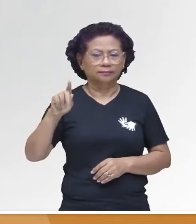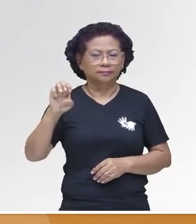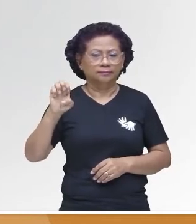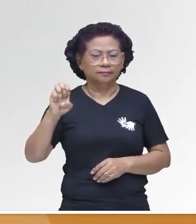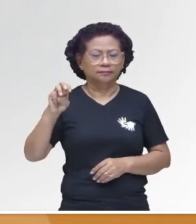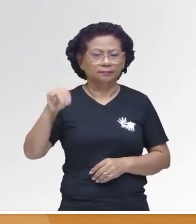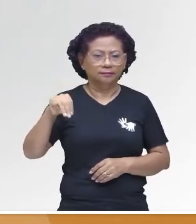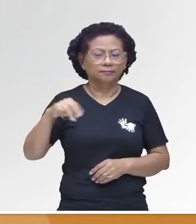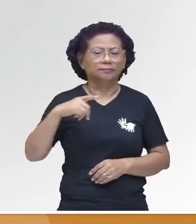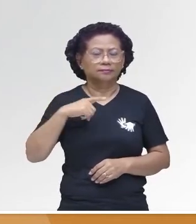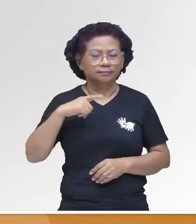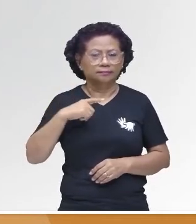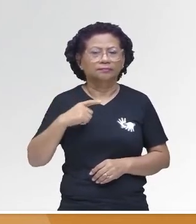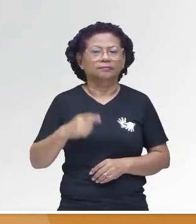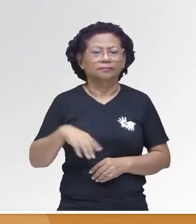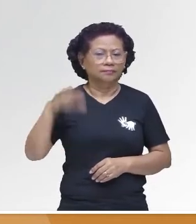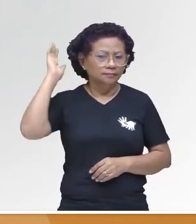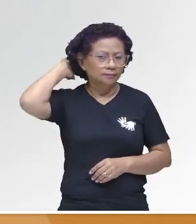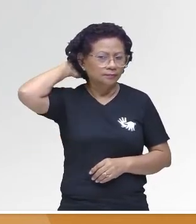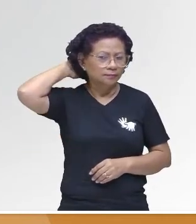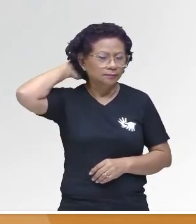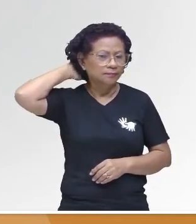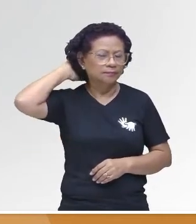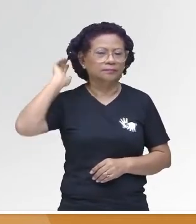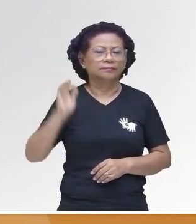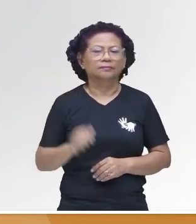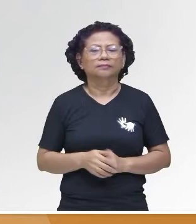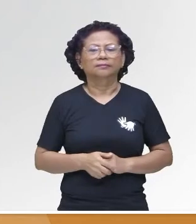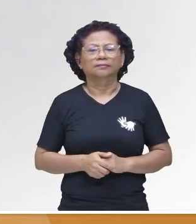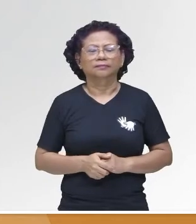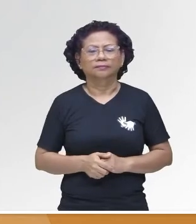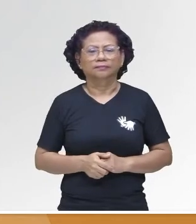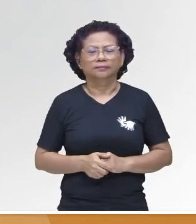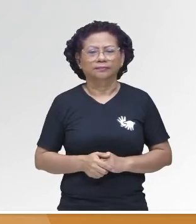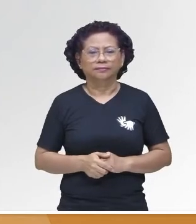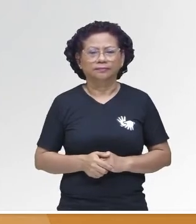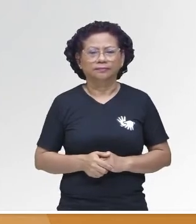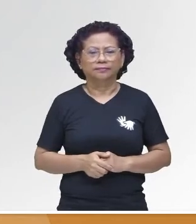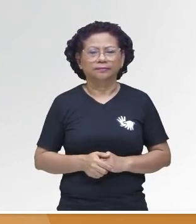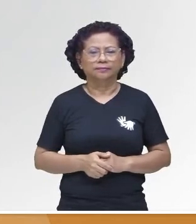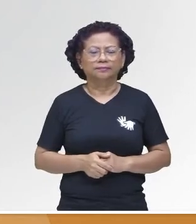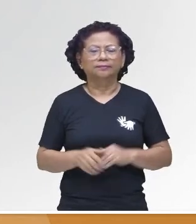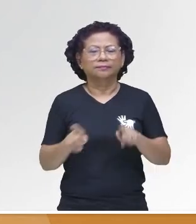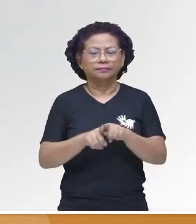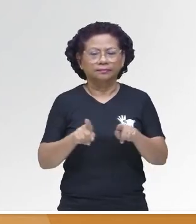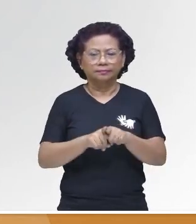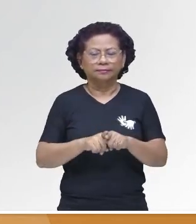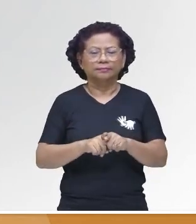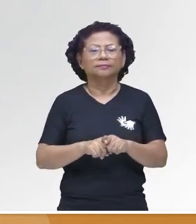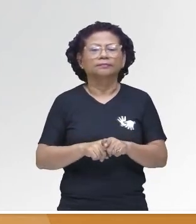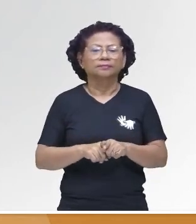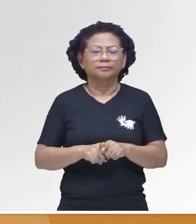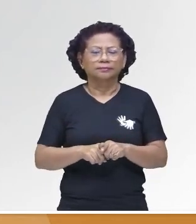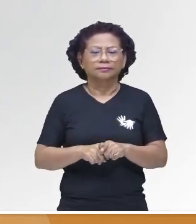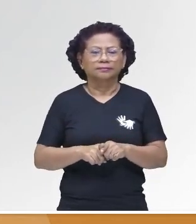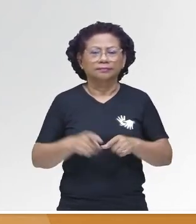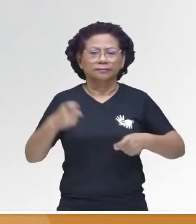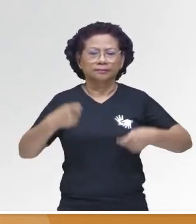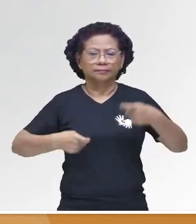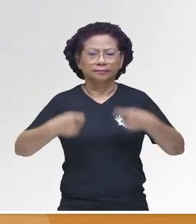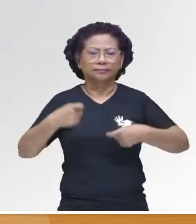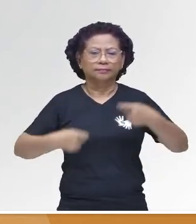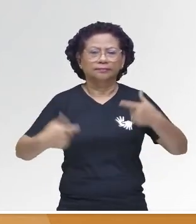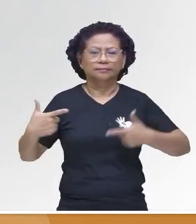tá? Ocorrida no Grão-Pará, Rio Negro, entre 1835 e 1840. Guerra dos Farrapos ou Revolução